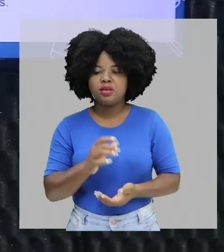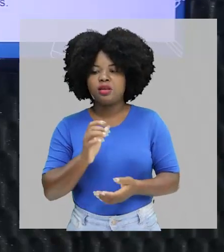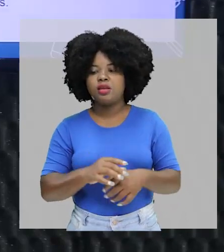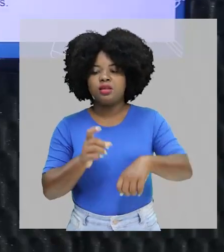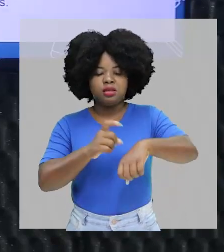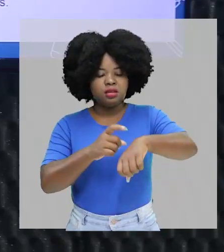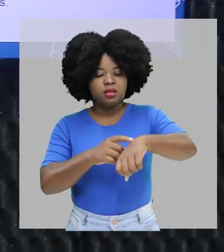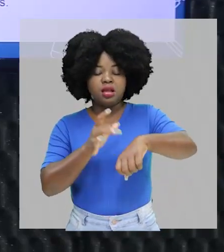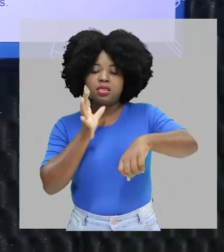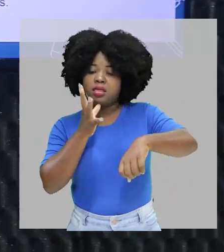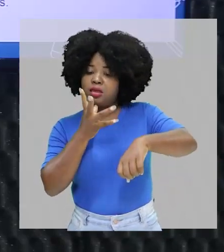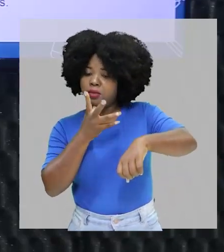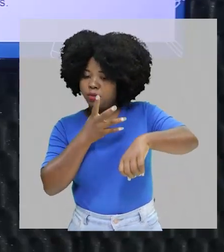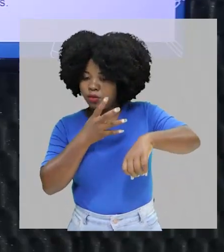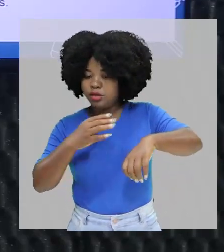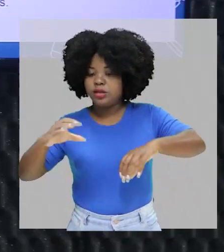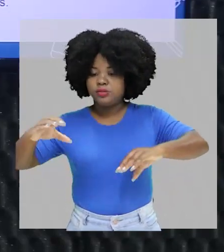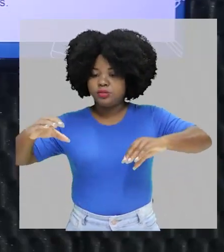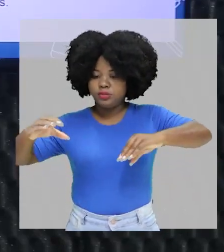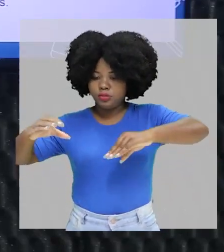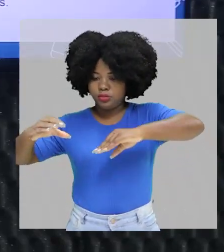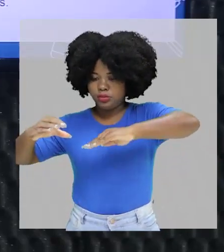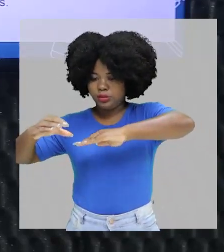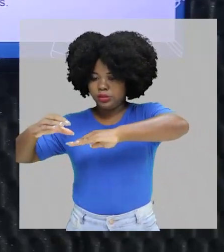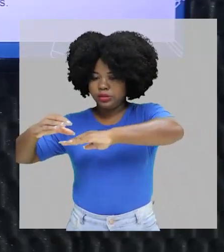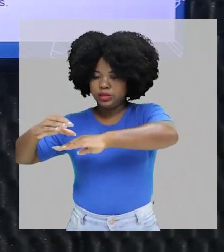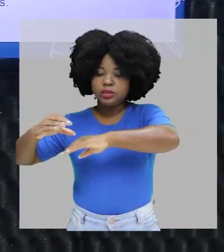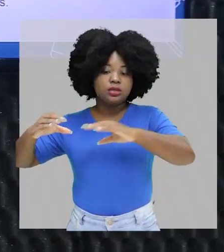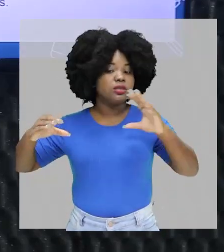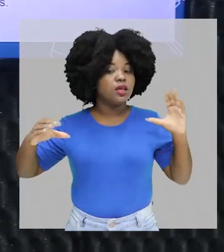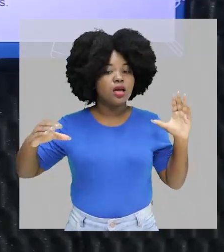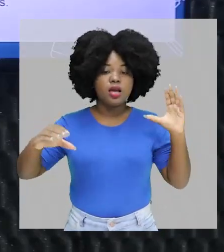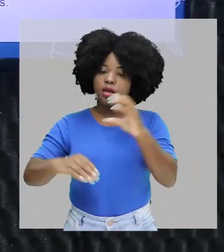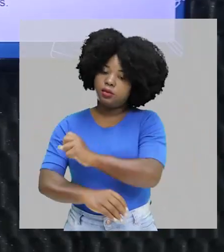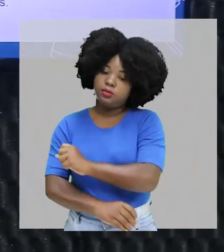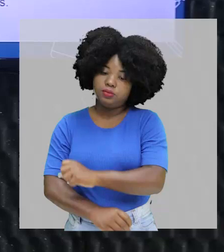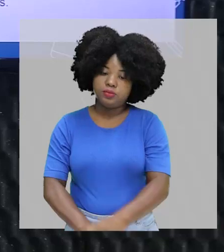à radiação, né? Tem que ser algo assim muito rápido.